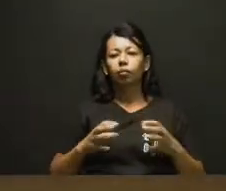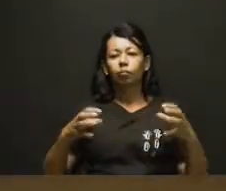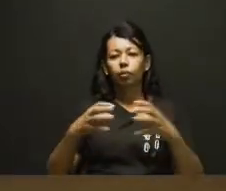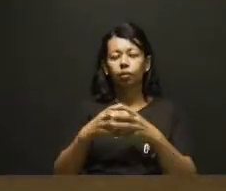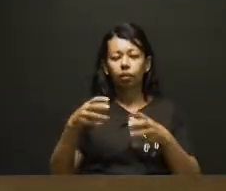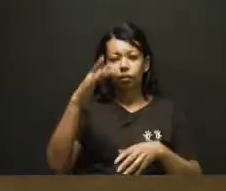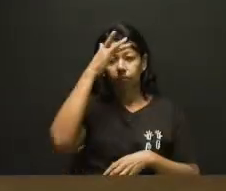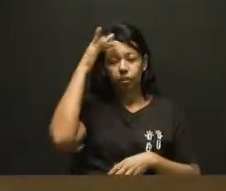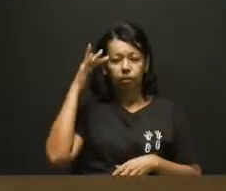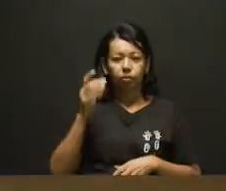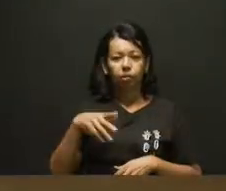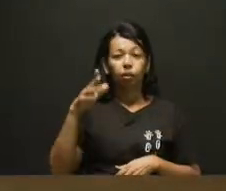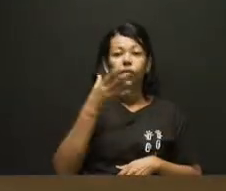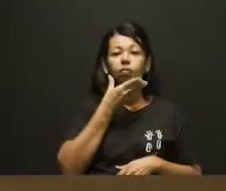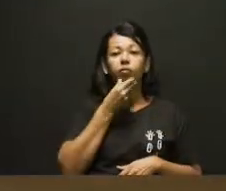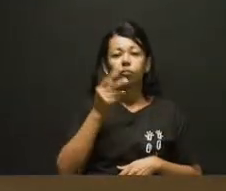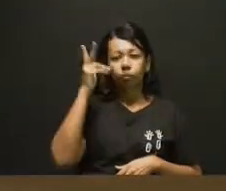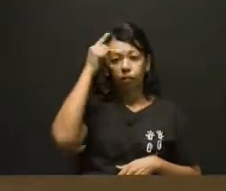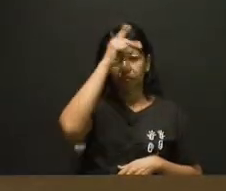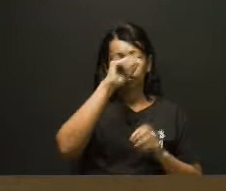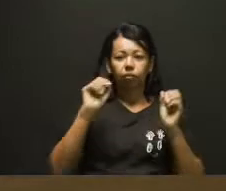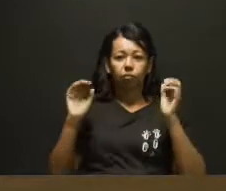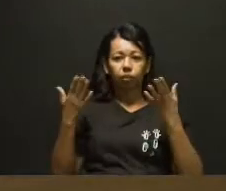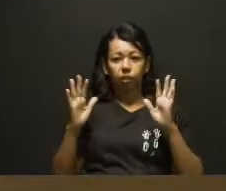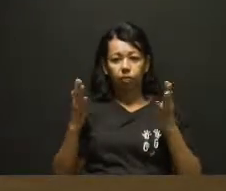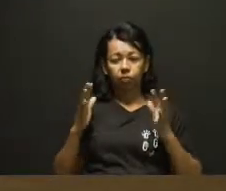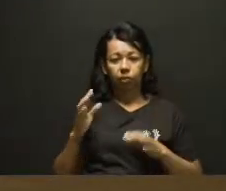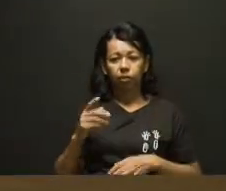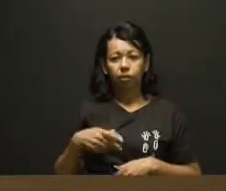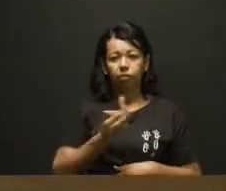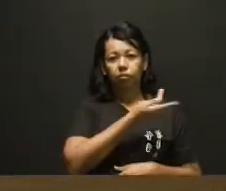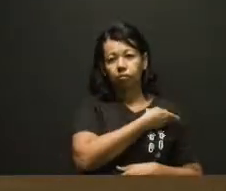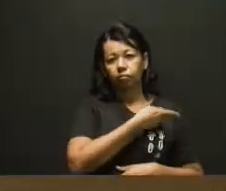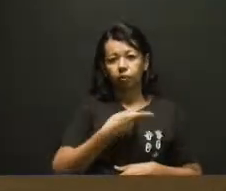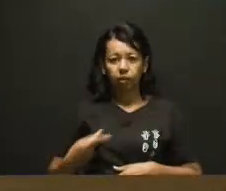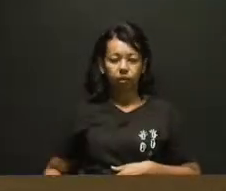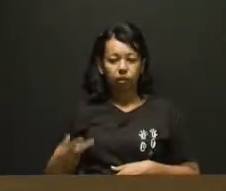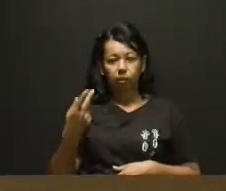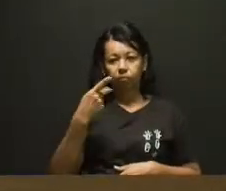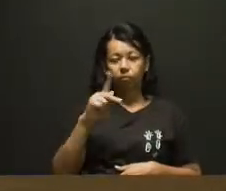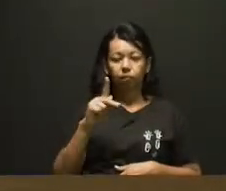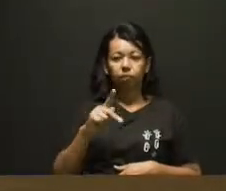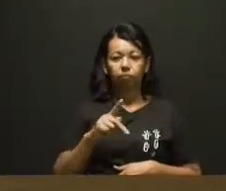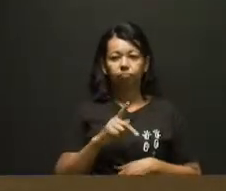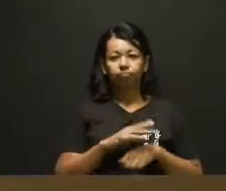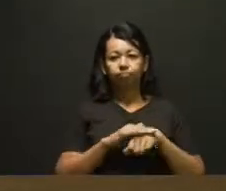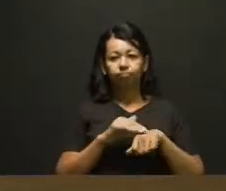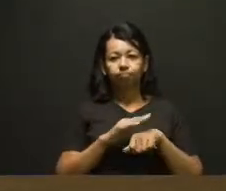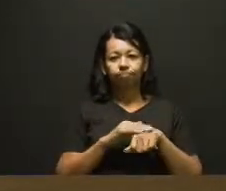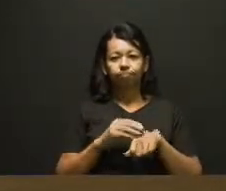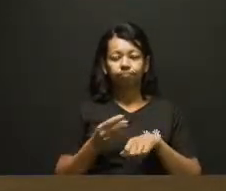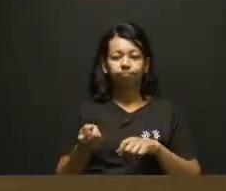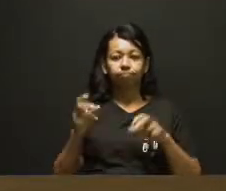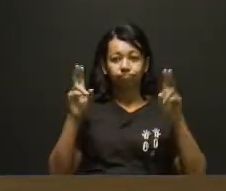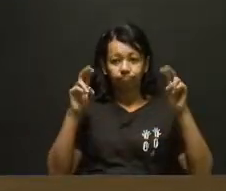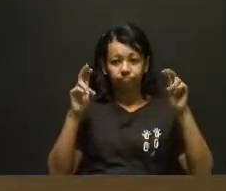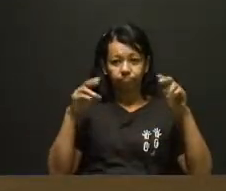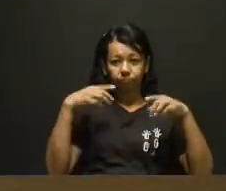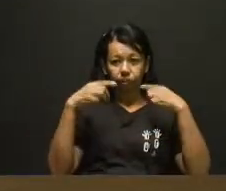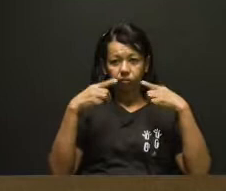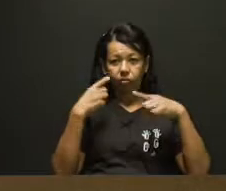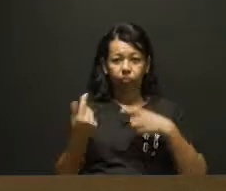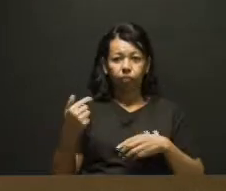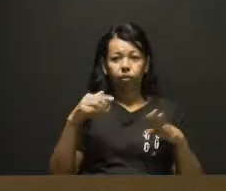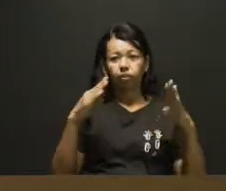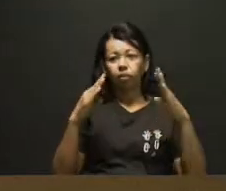pessoa do prefeito parabenizo para o presidente pela sensibilidade em trazer o tema à discussão com essa